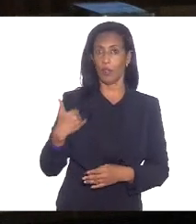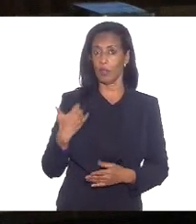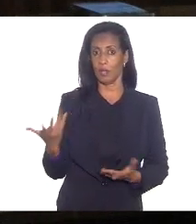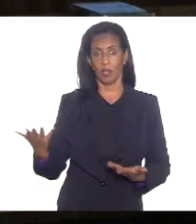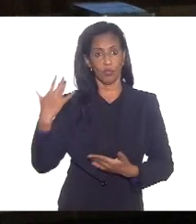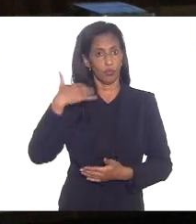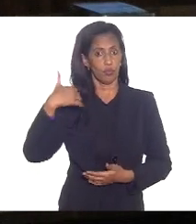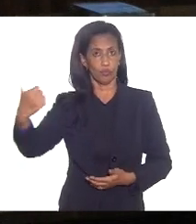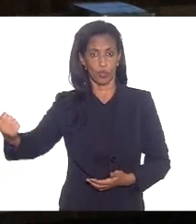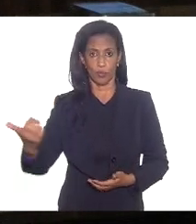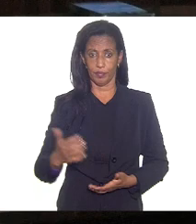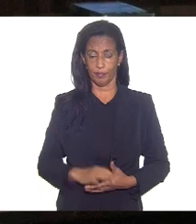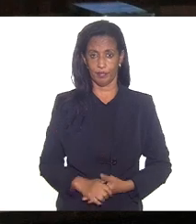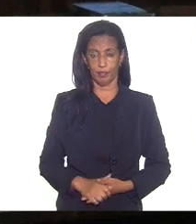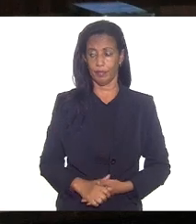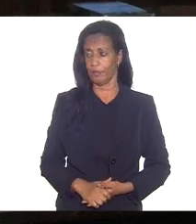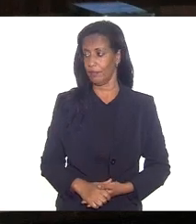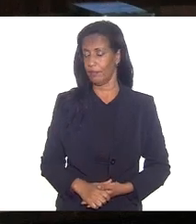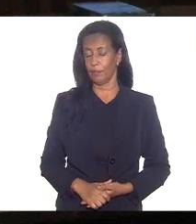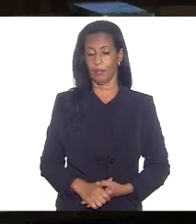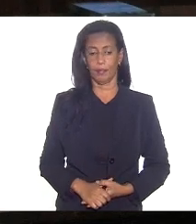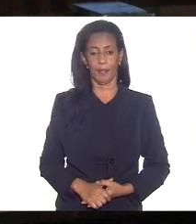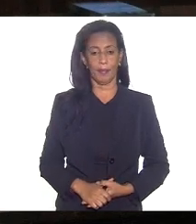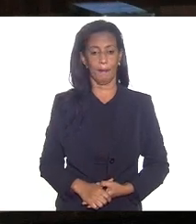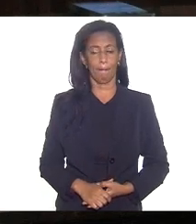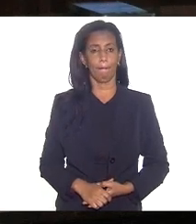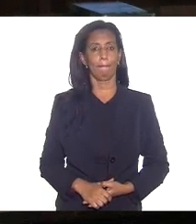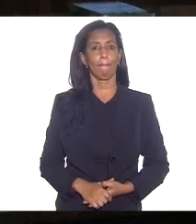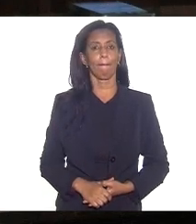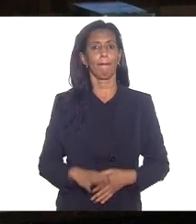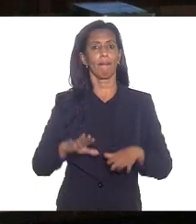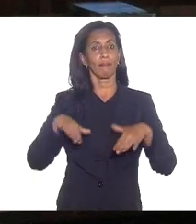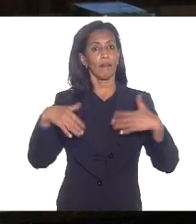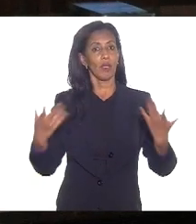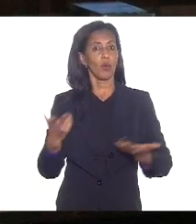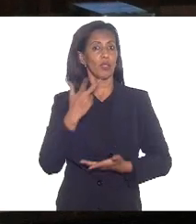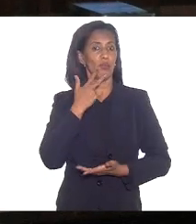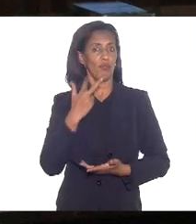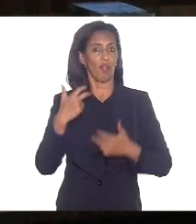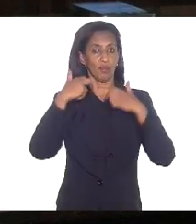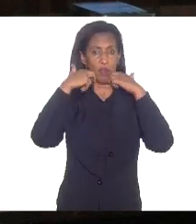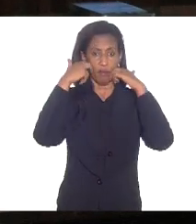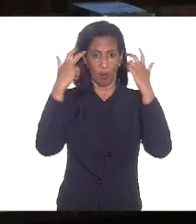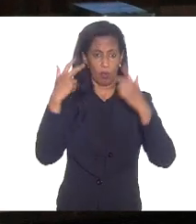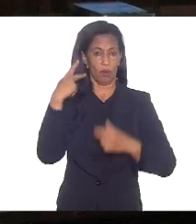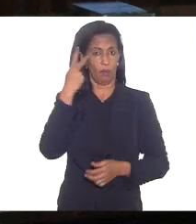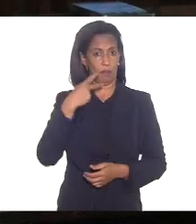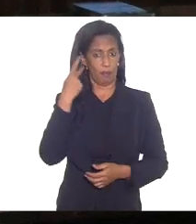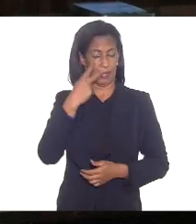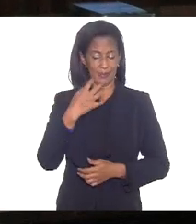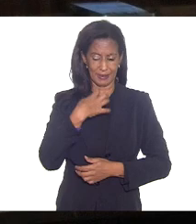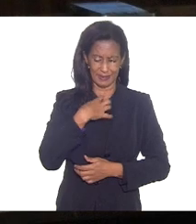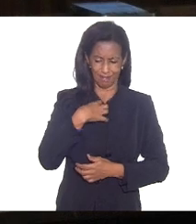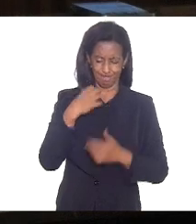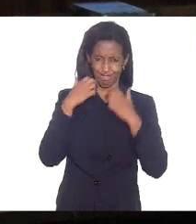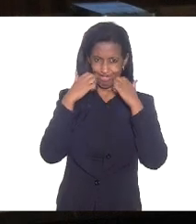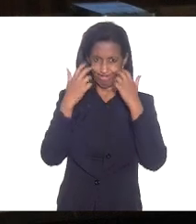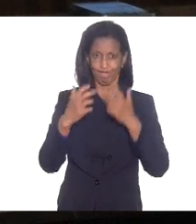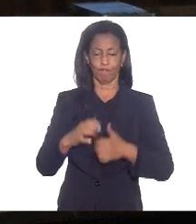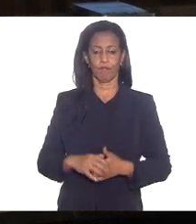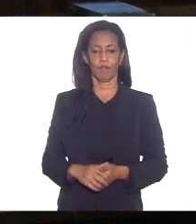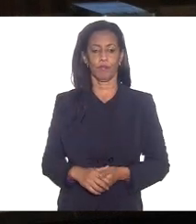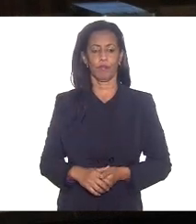foram convocados. E eu, quando eu falo que é vergonhoso para esse parlamento, que eu me sinto